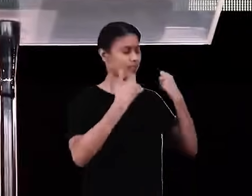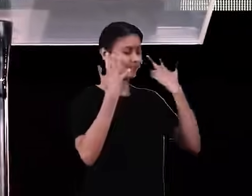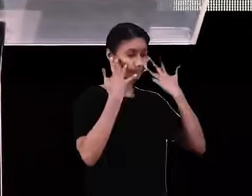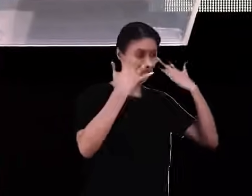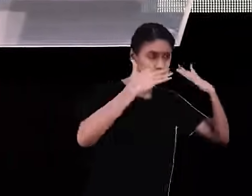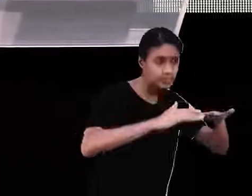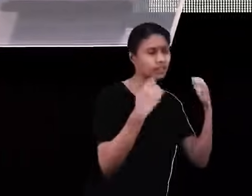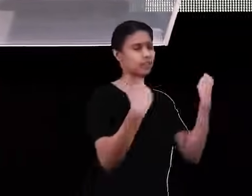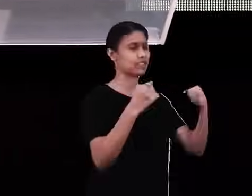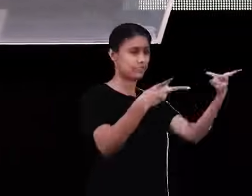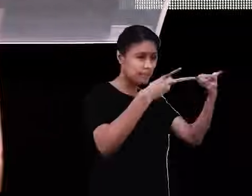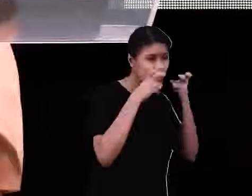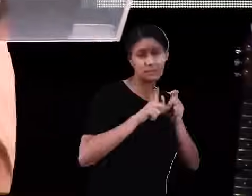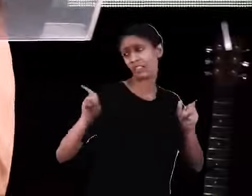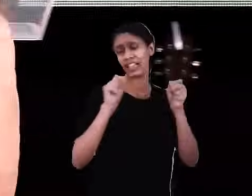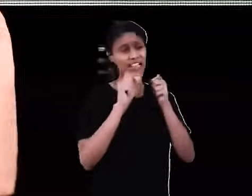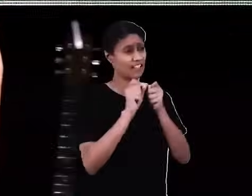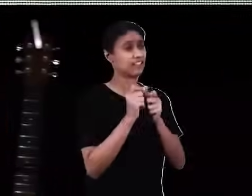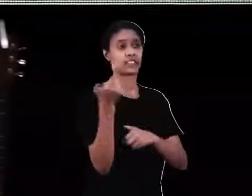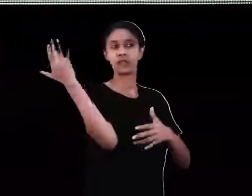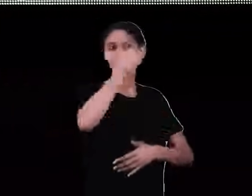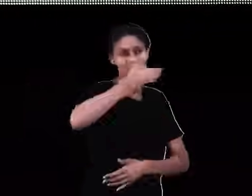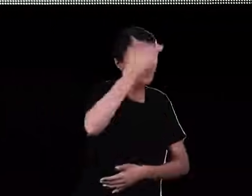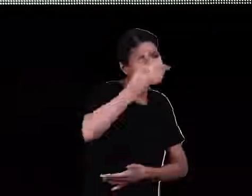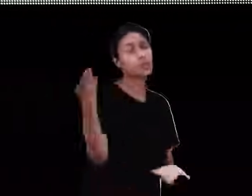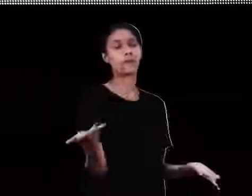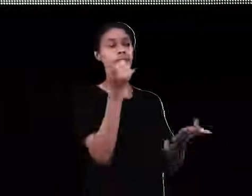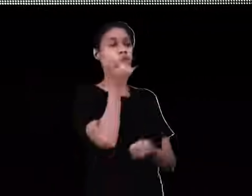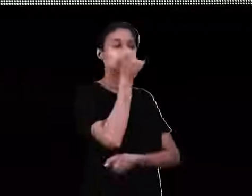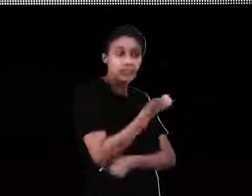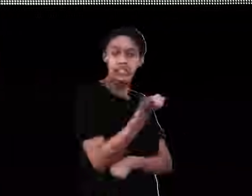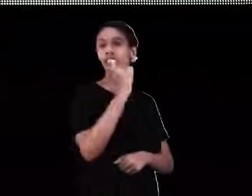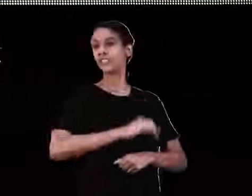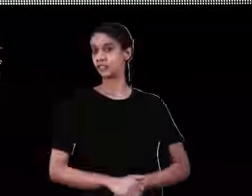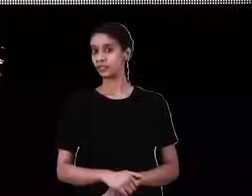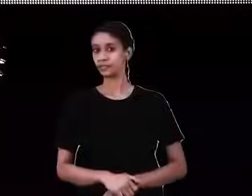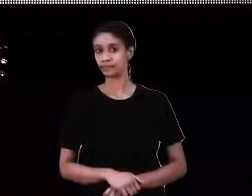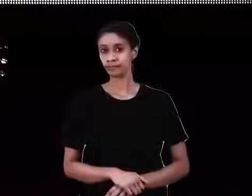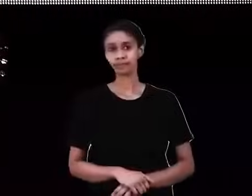tinha que ter percebido o que ele fez. Eu não percebi, me perdoe!